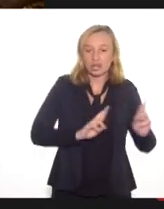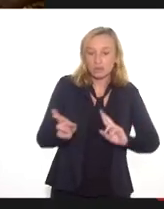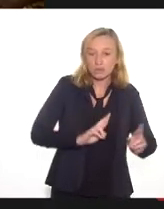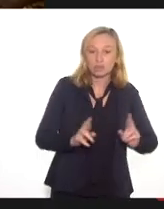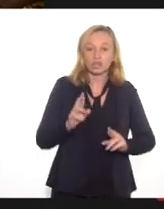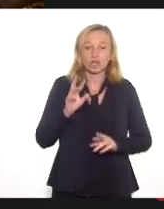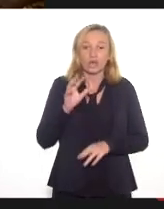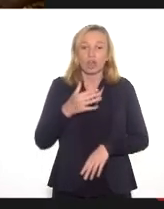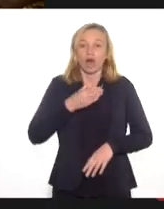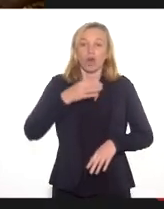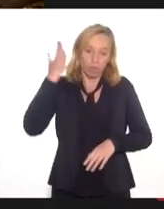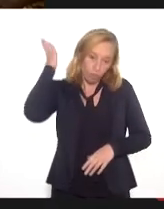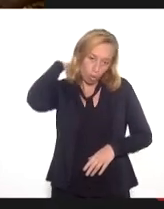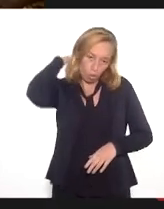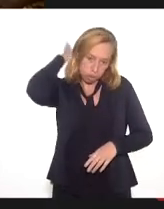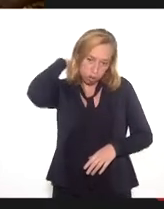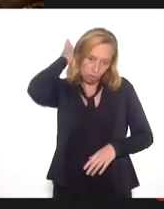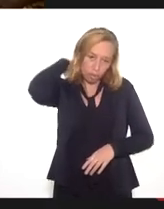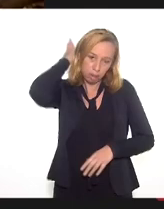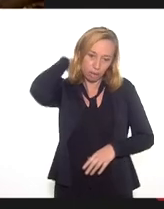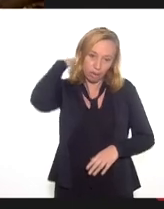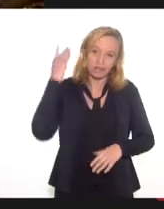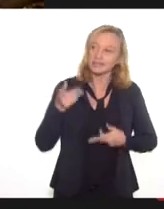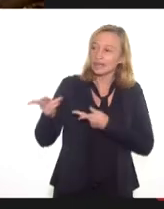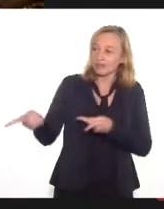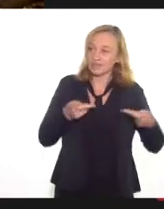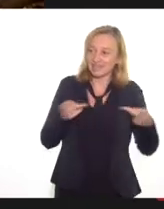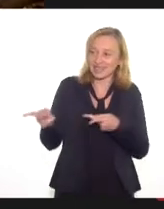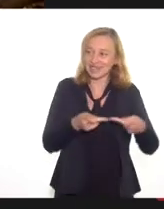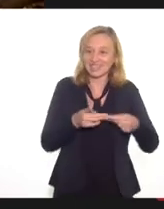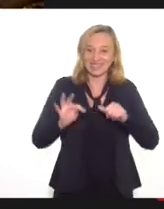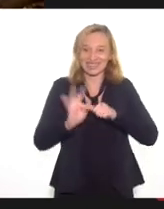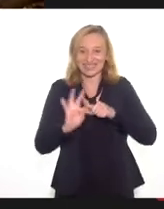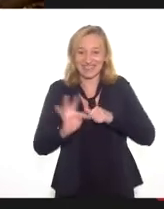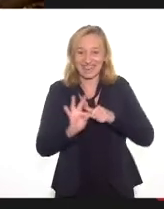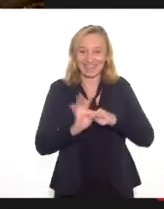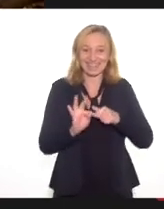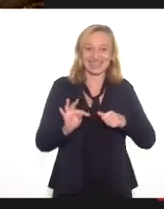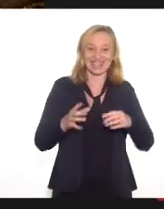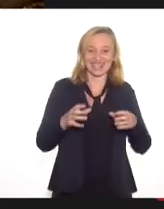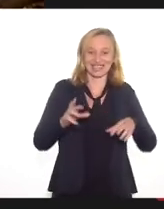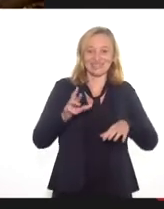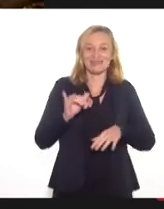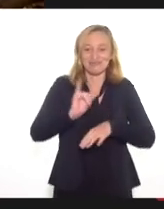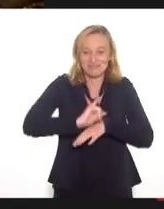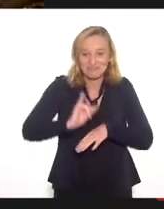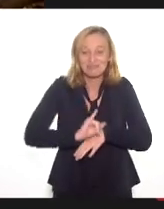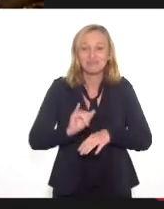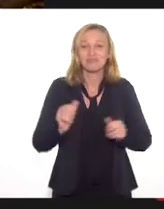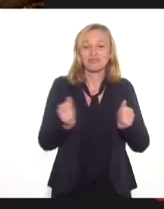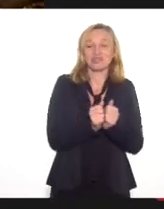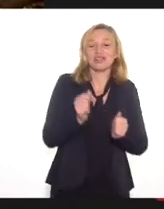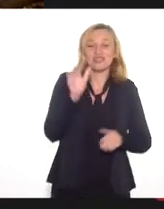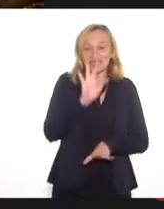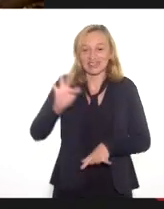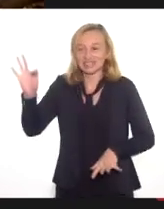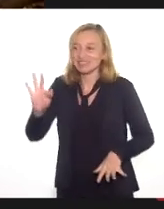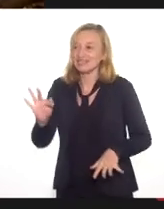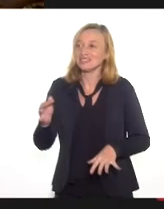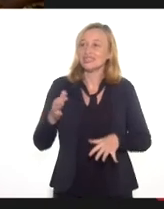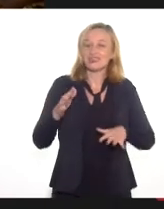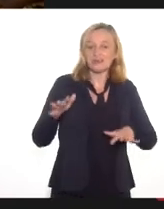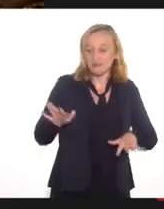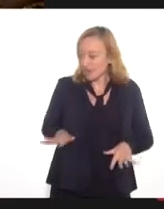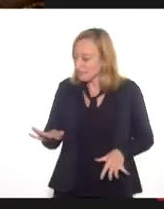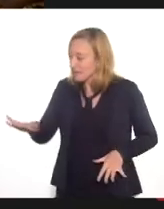tuberculose as visitas técnicas em favelas da nossa capital junto com a Federação de Favelas do Rio de